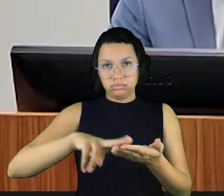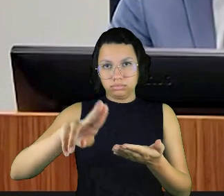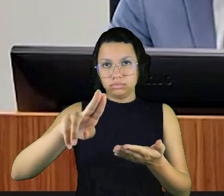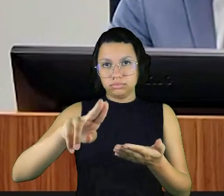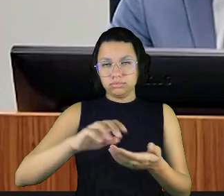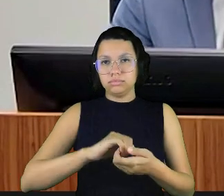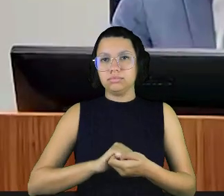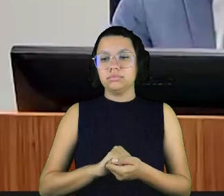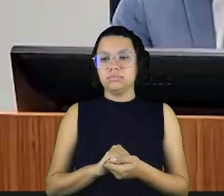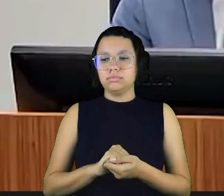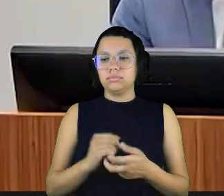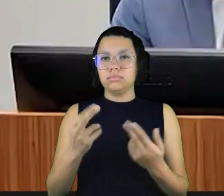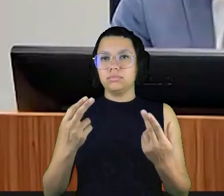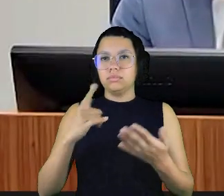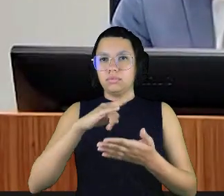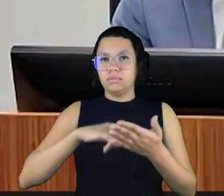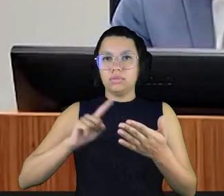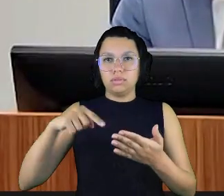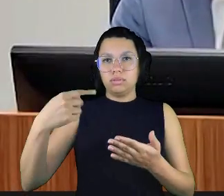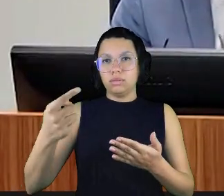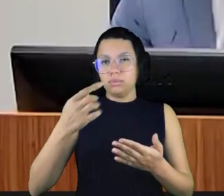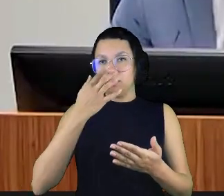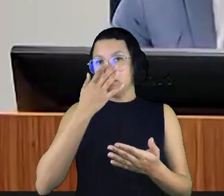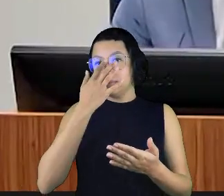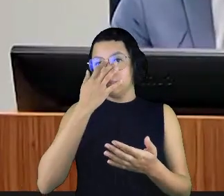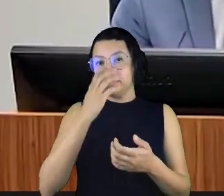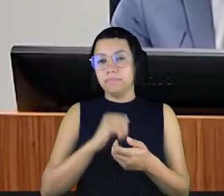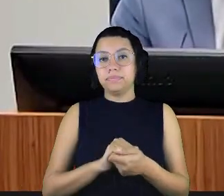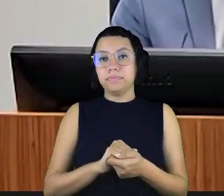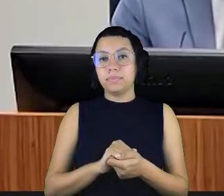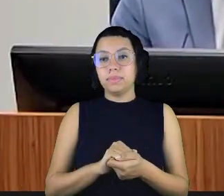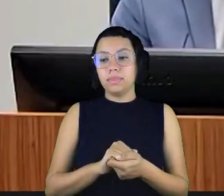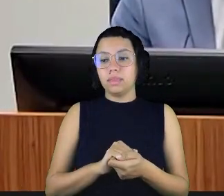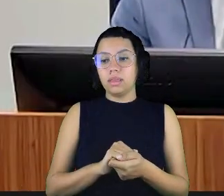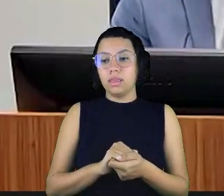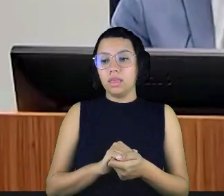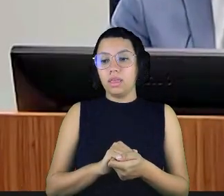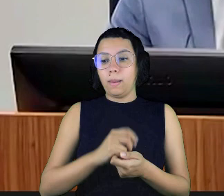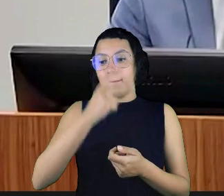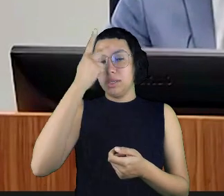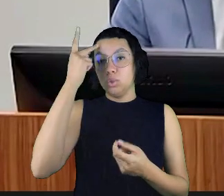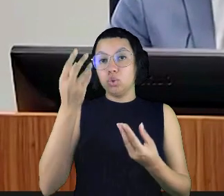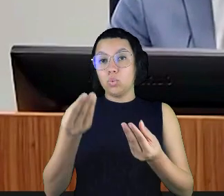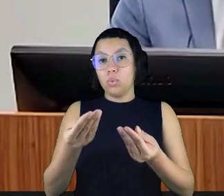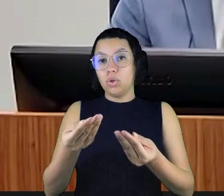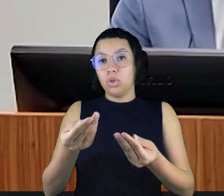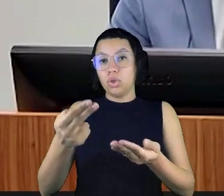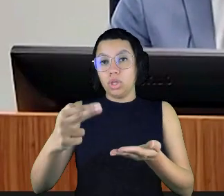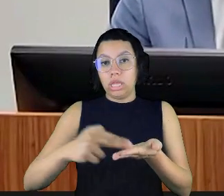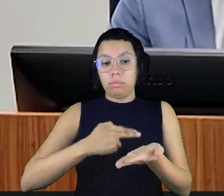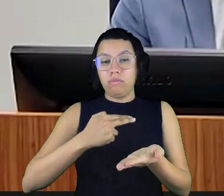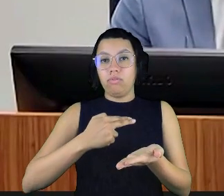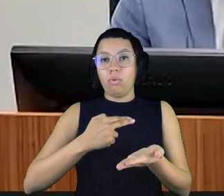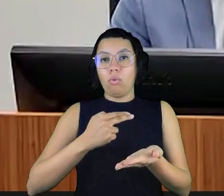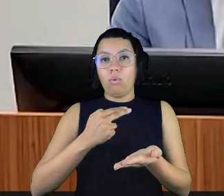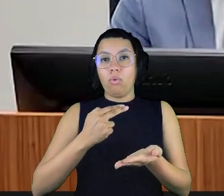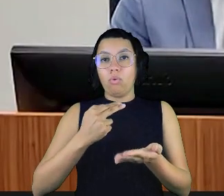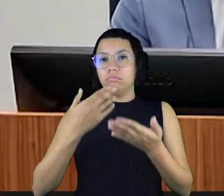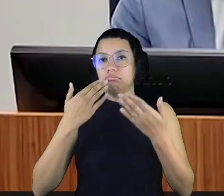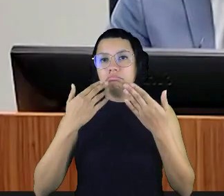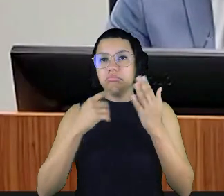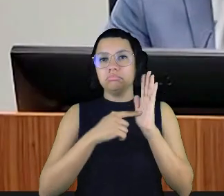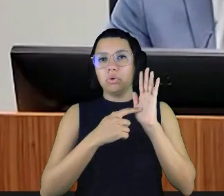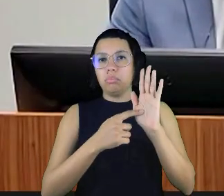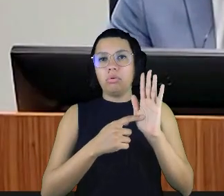o destinatário não aparece aqui, né? O perguntador não aparece. Mas eu acho que Aqui não, né, a Márcia? escola tem o controle do